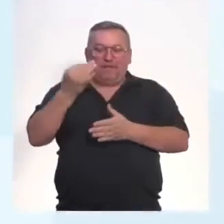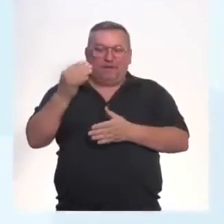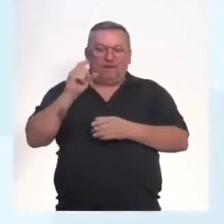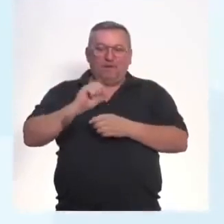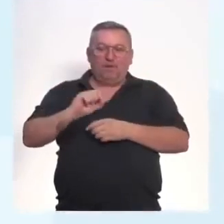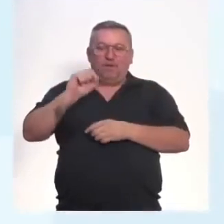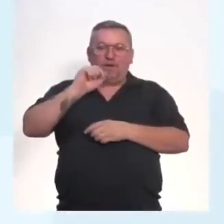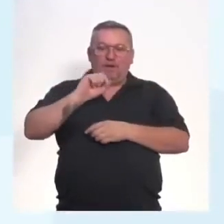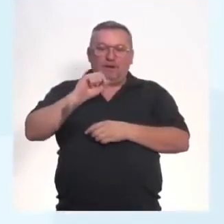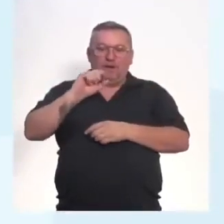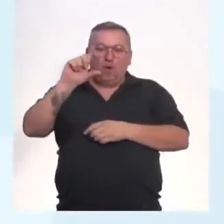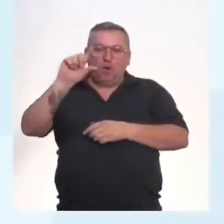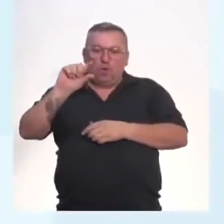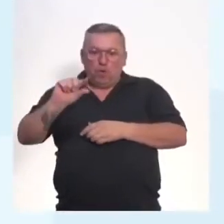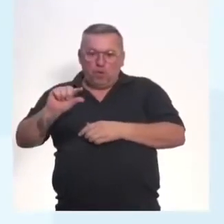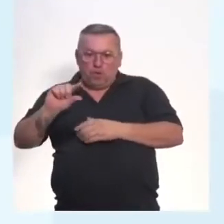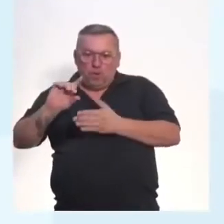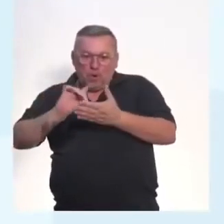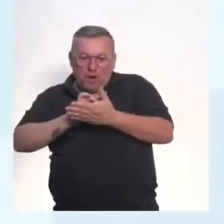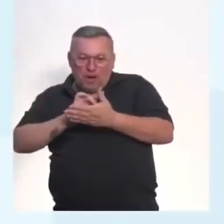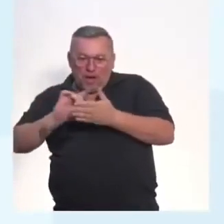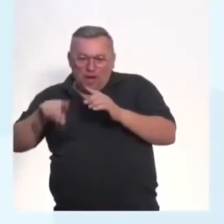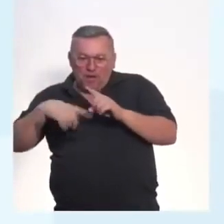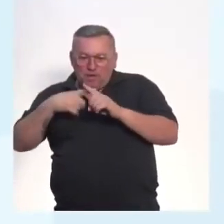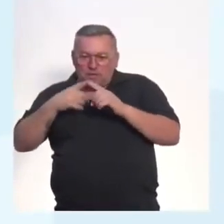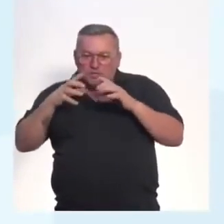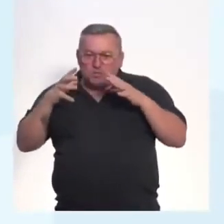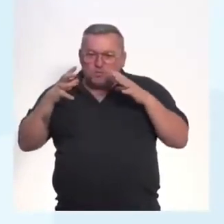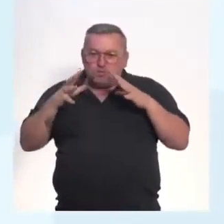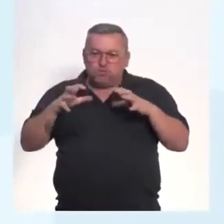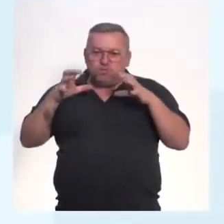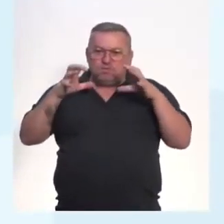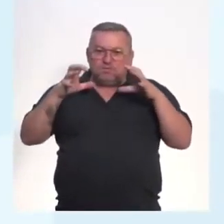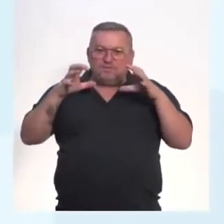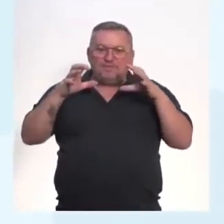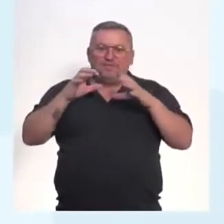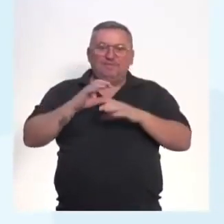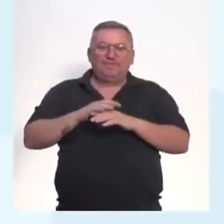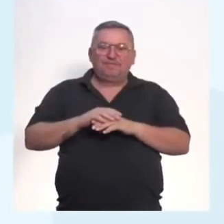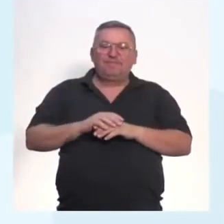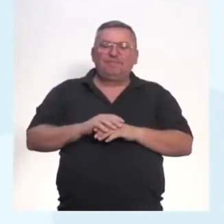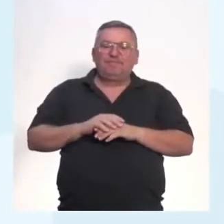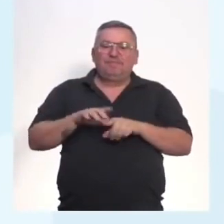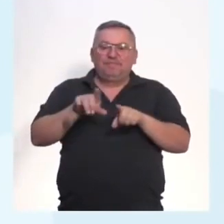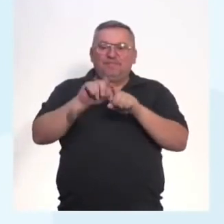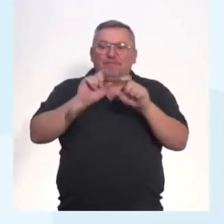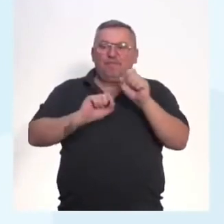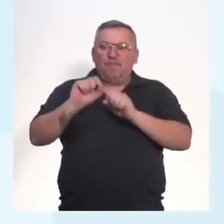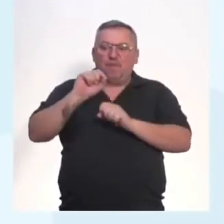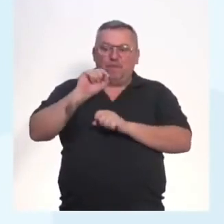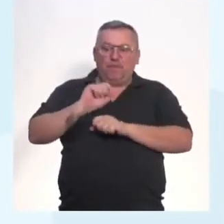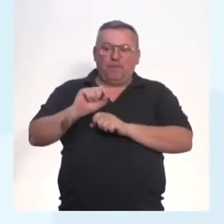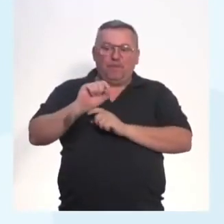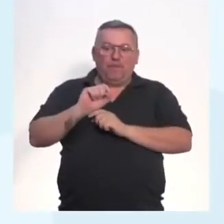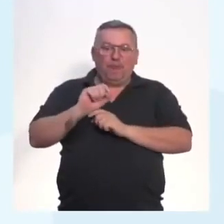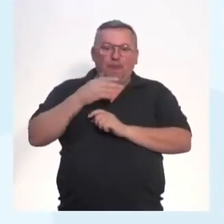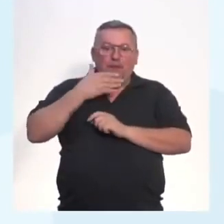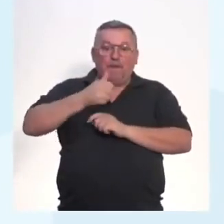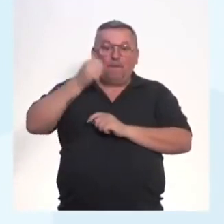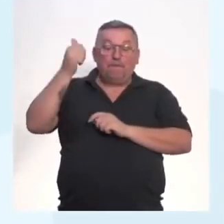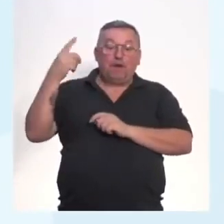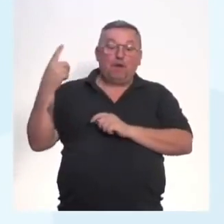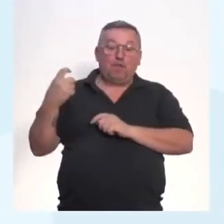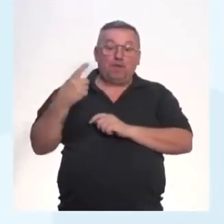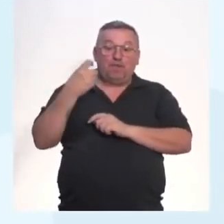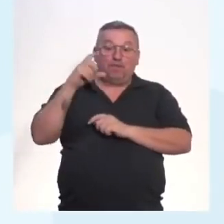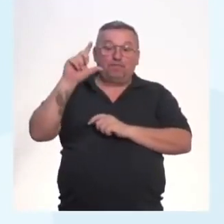o menor de nossos inimigos é o mais terrível. Ai, poderia ser aquela. Os melhores perfumes